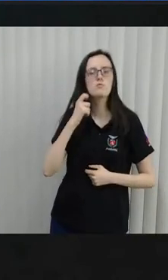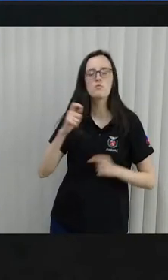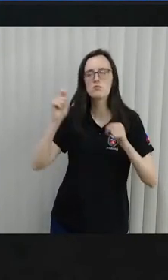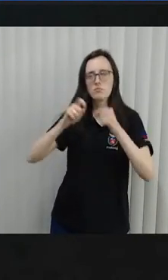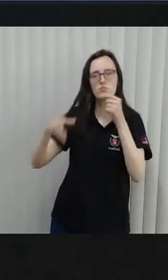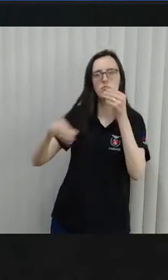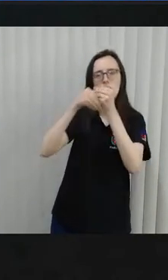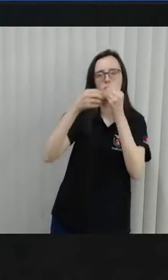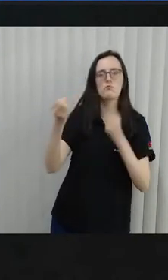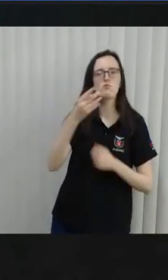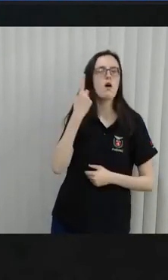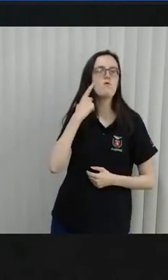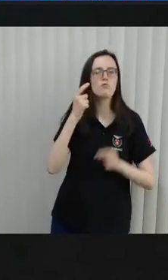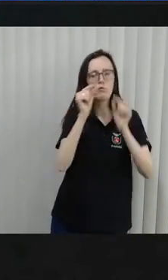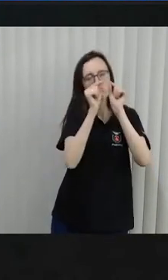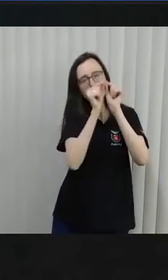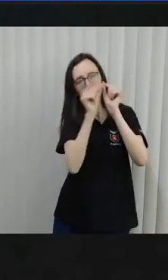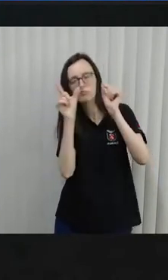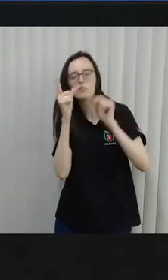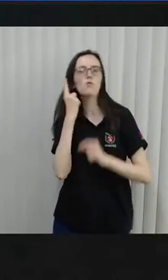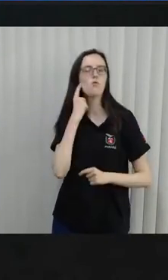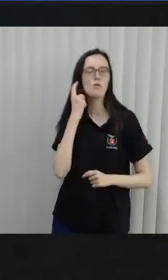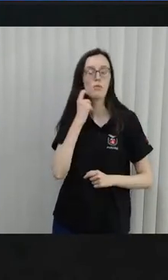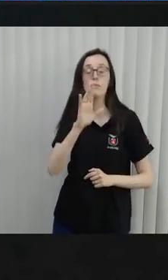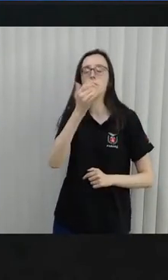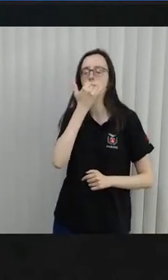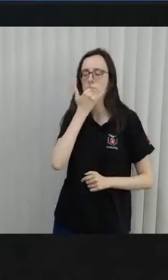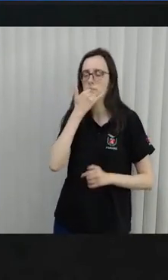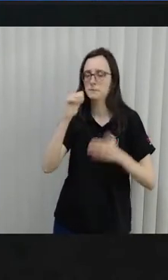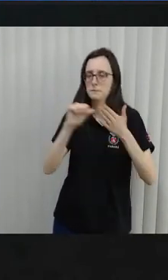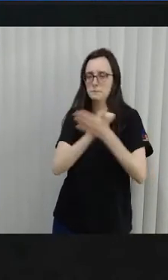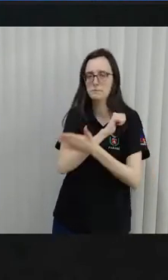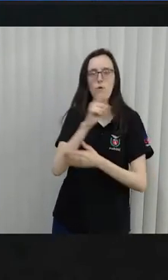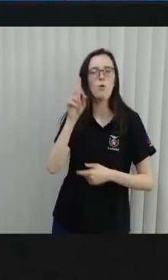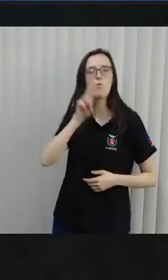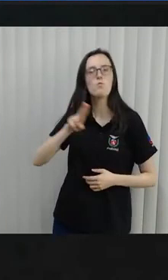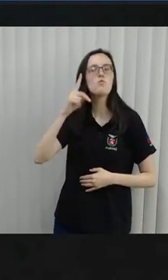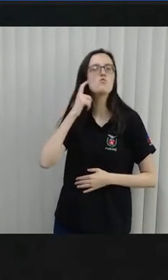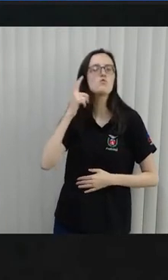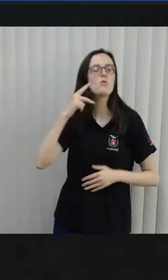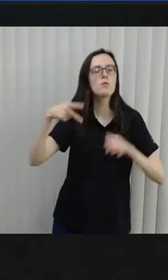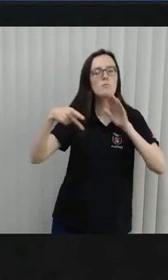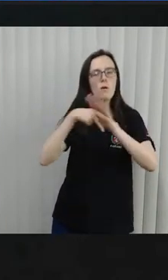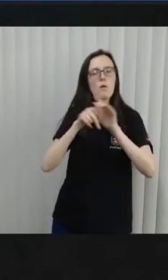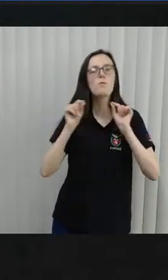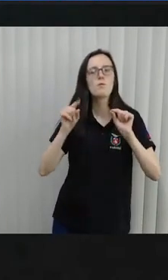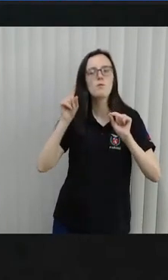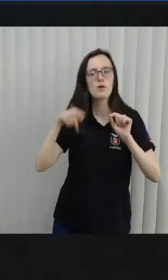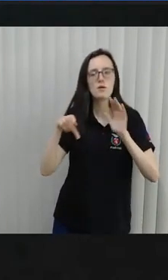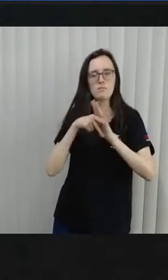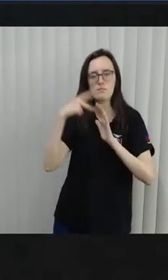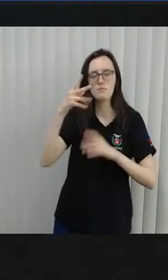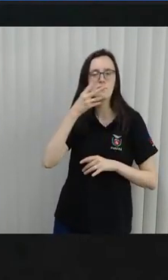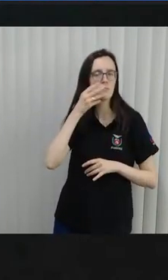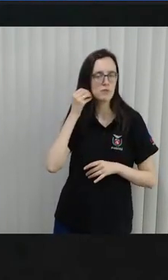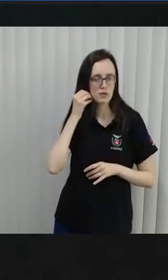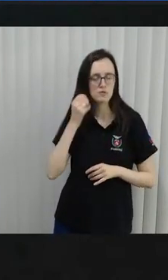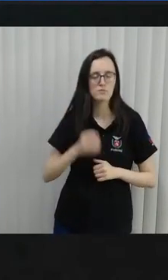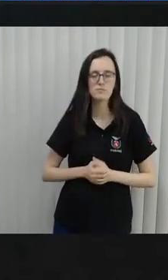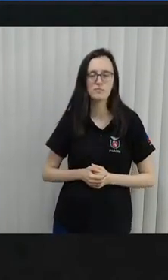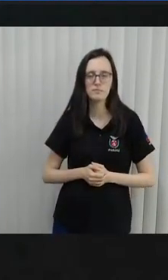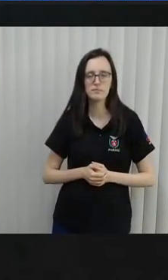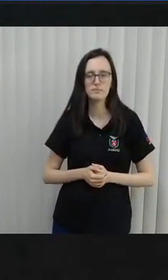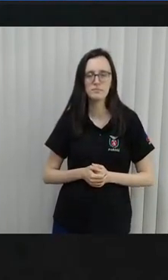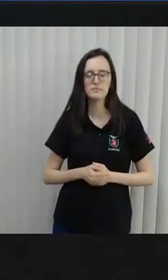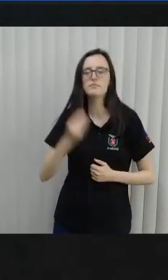som. Carregar som. Não, carregar som não. Vou usar o som do próprio Scratch mesmo. E aqui vai ter um monte de